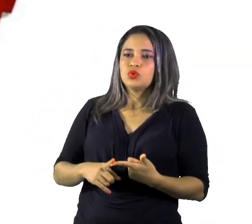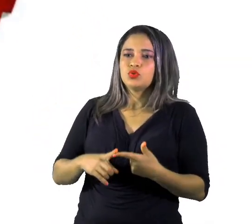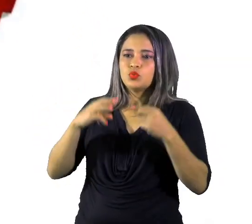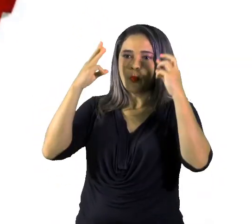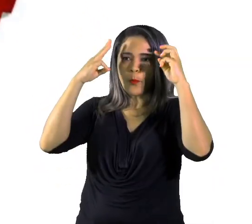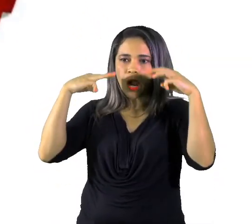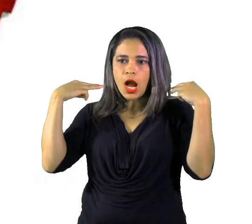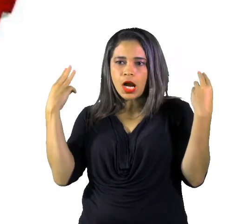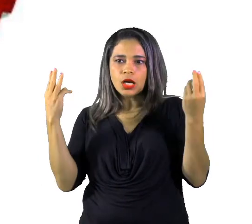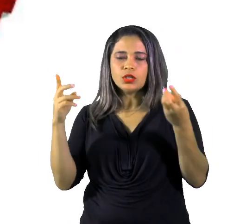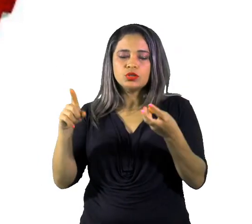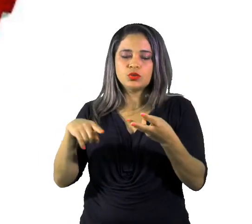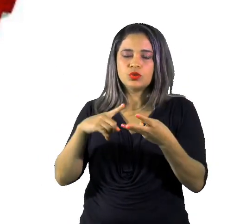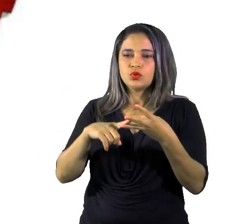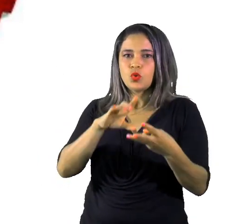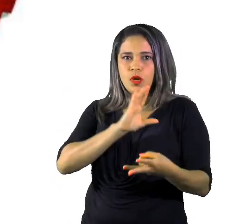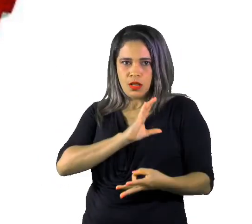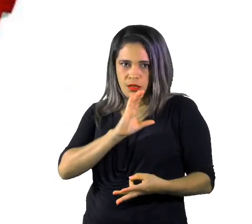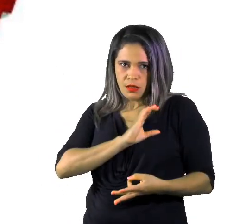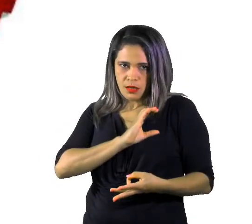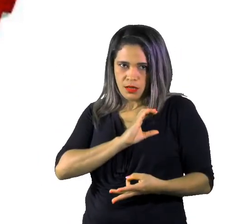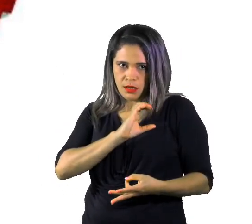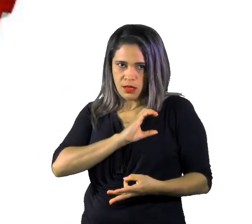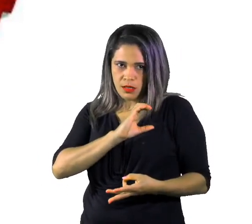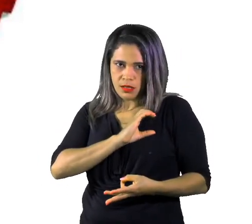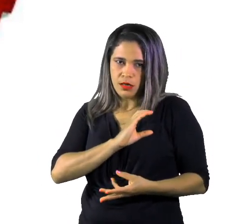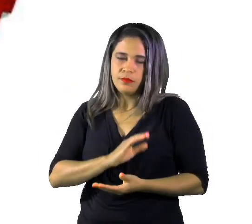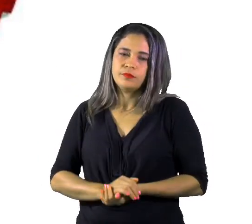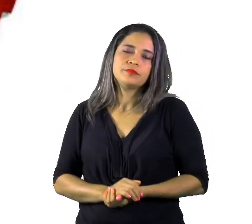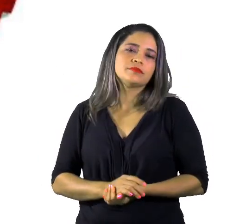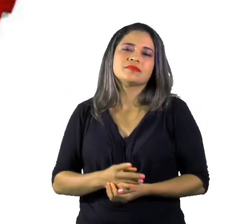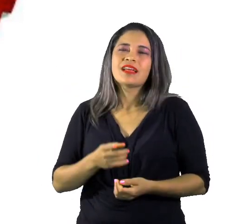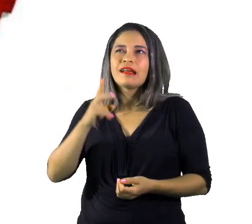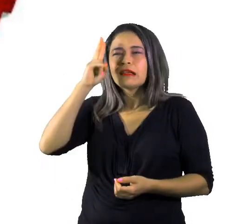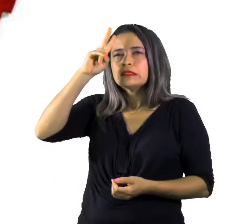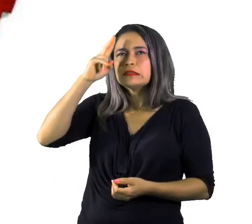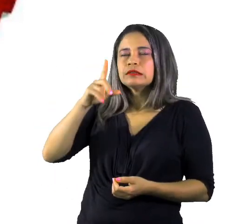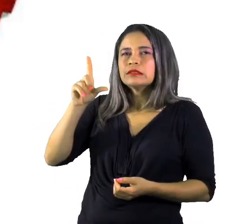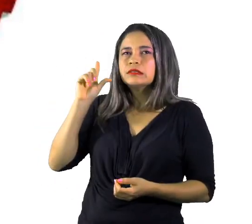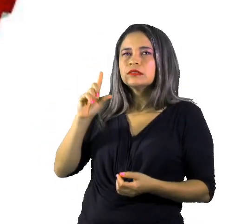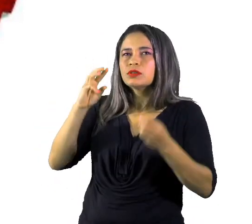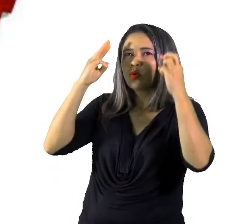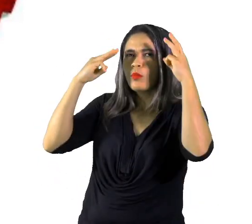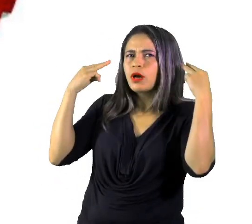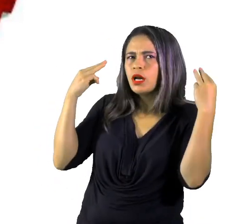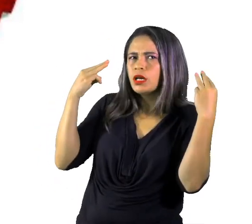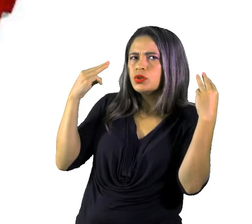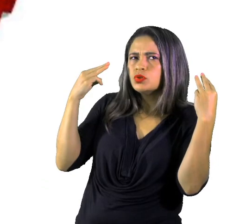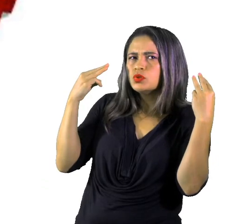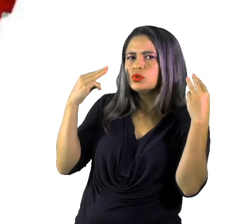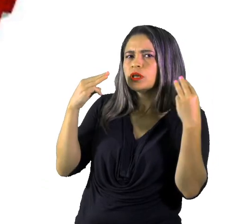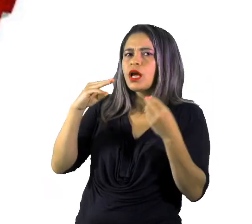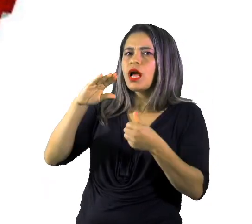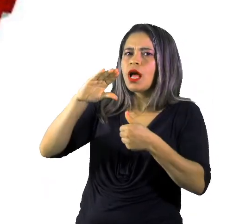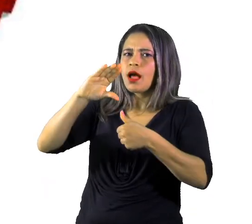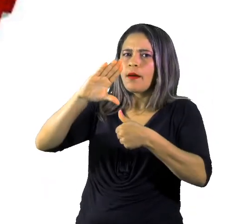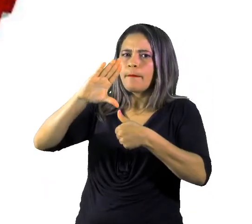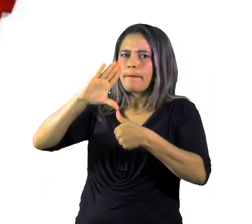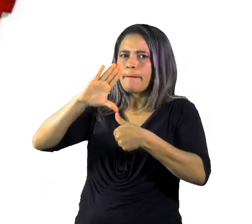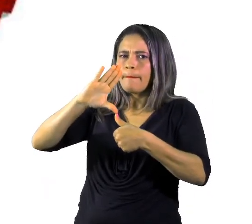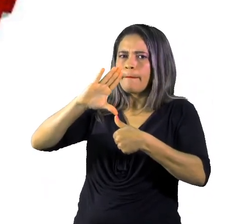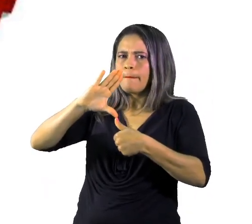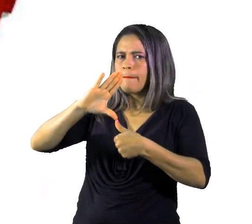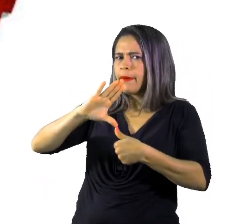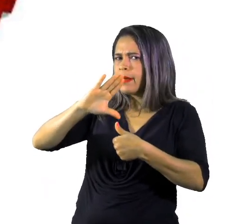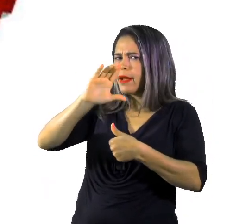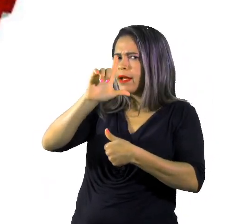México e o Canadá, eu tenho que lembrar que o México ele faz parte da chamada América Latina. Por que a